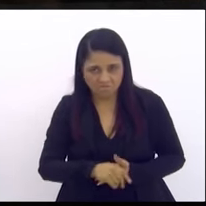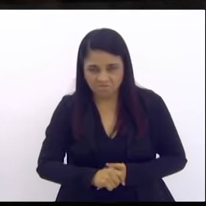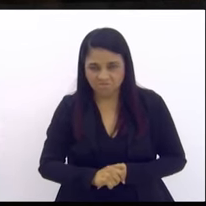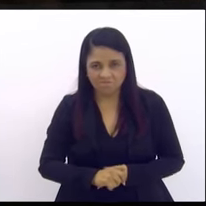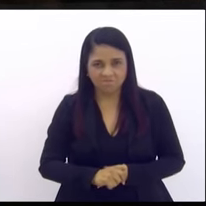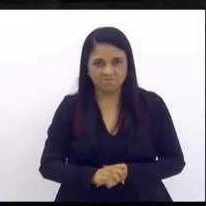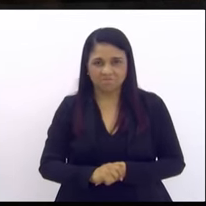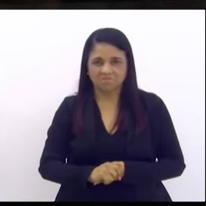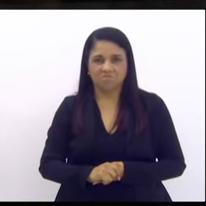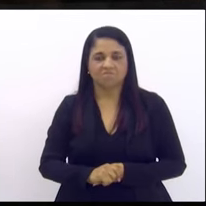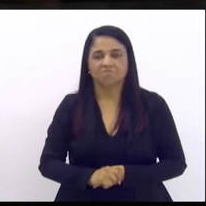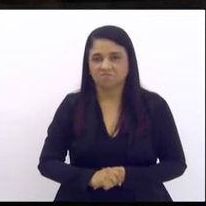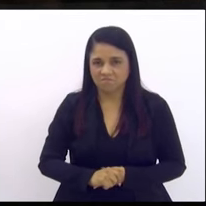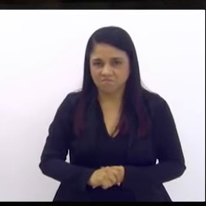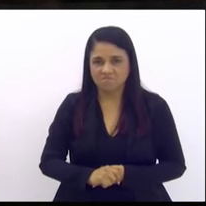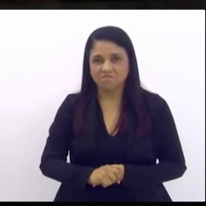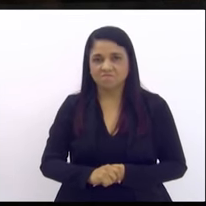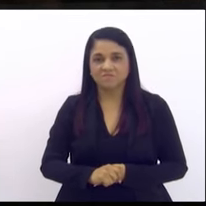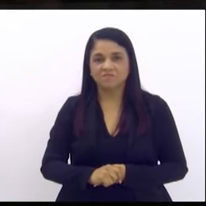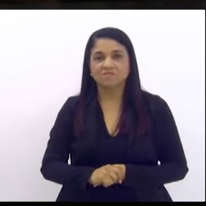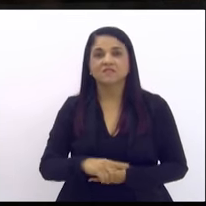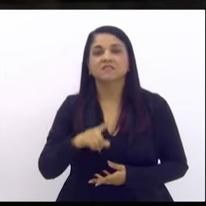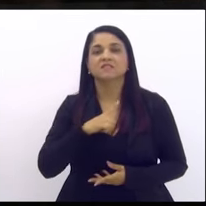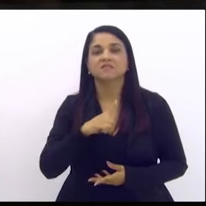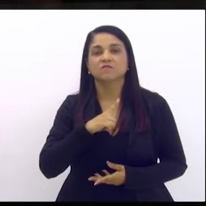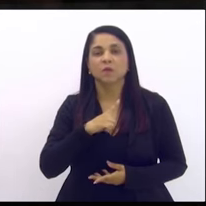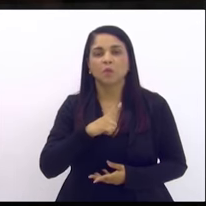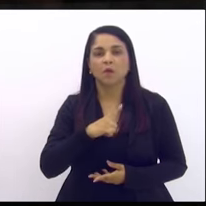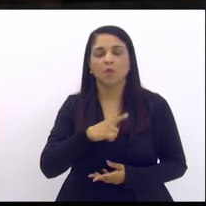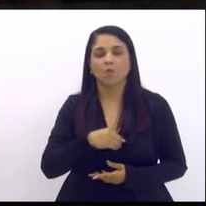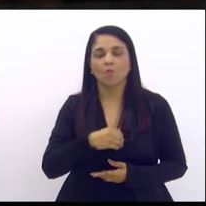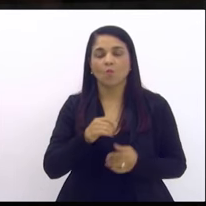mais porque houve uma